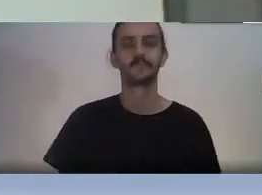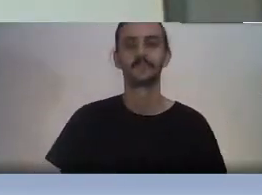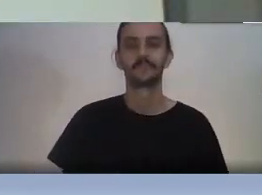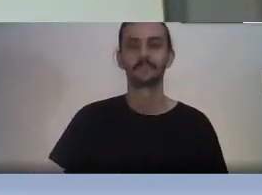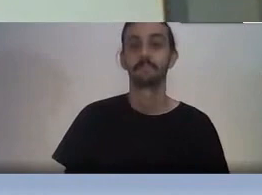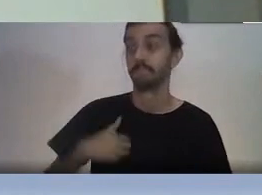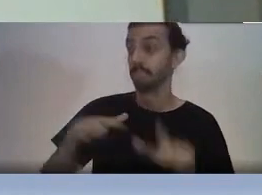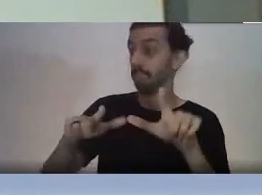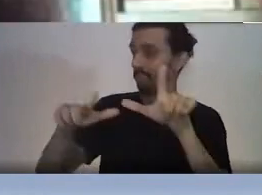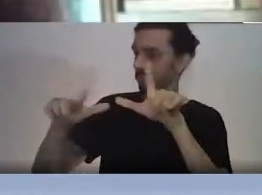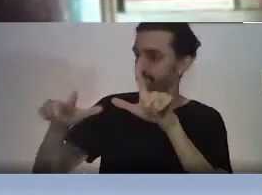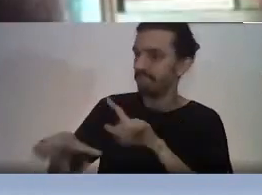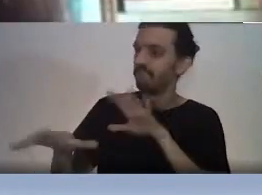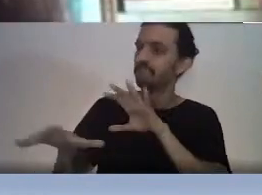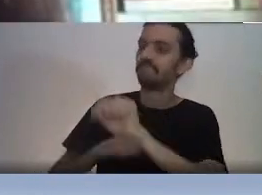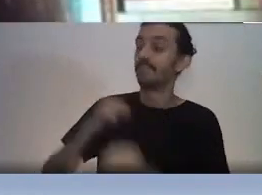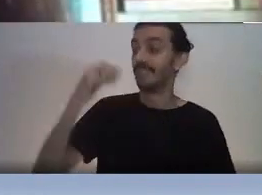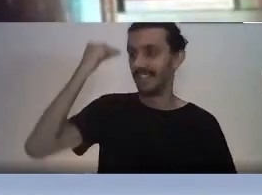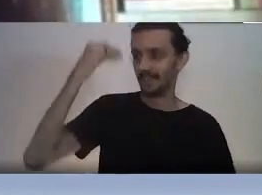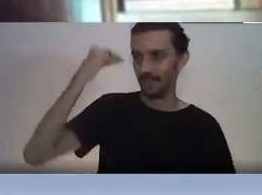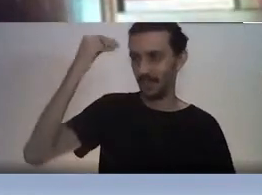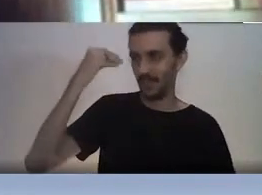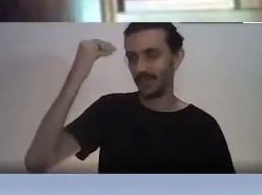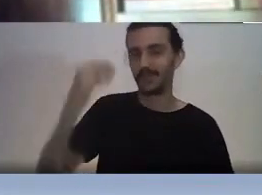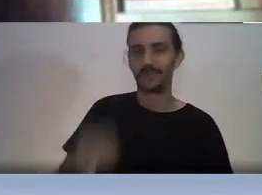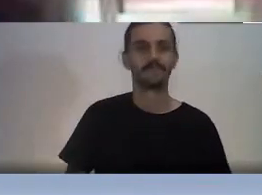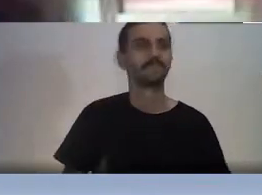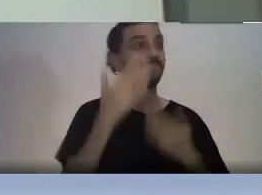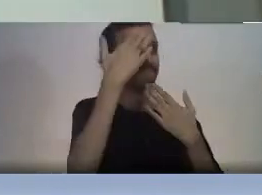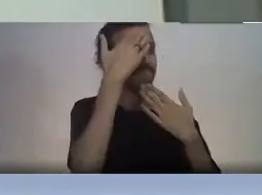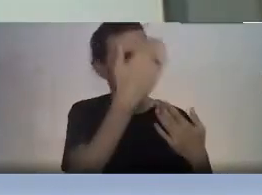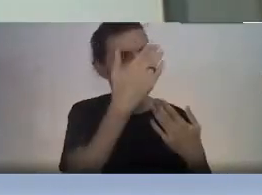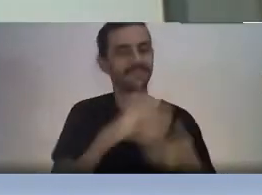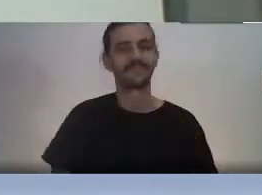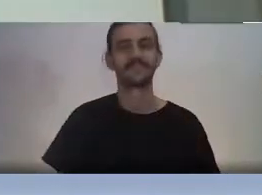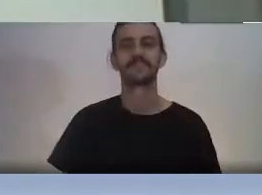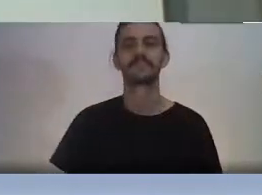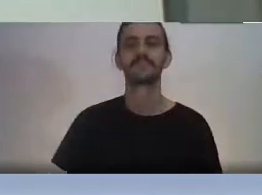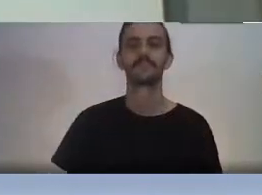lhe concedo o grau de psicóloga. Obrigada.